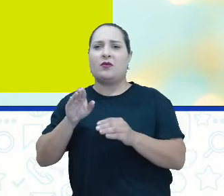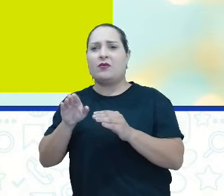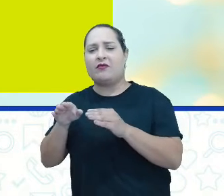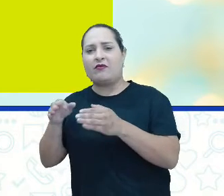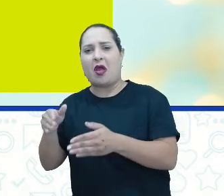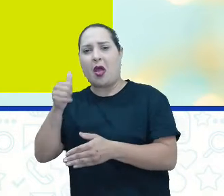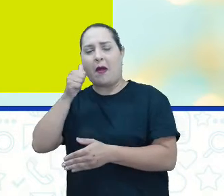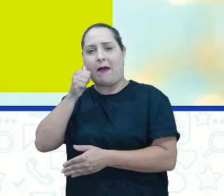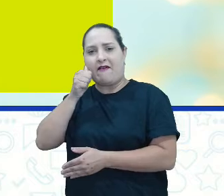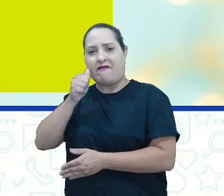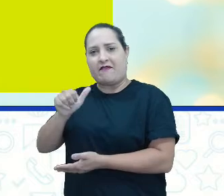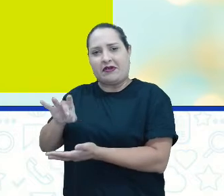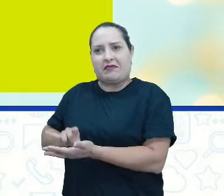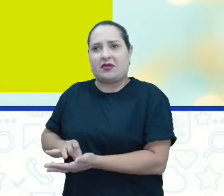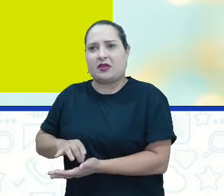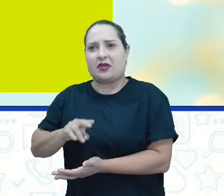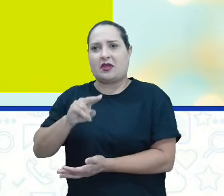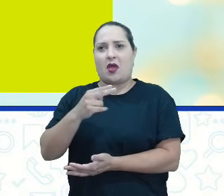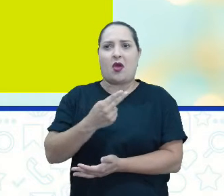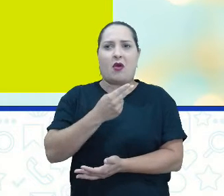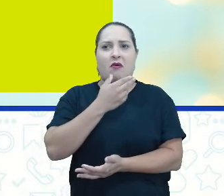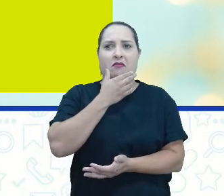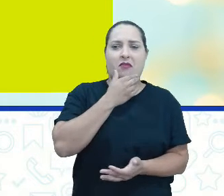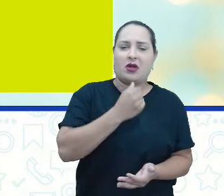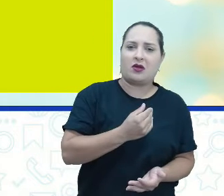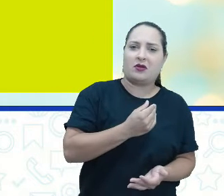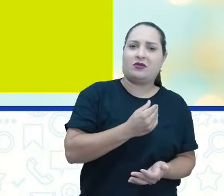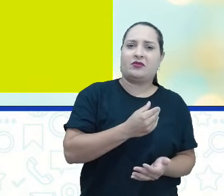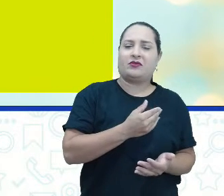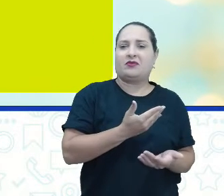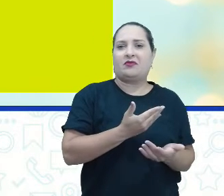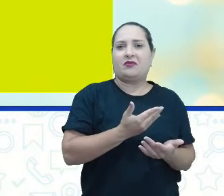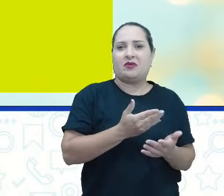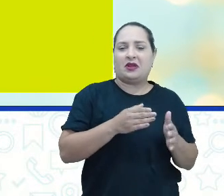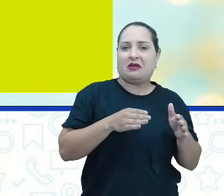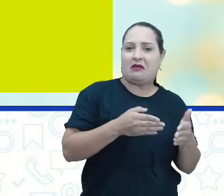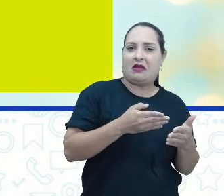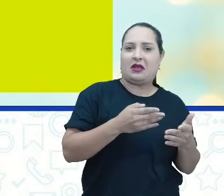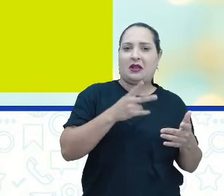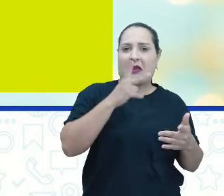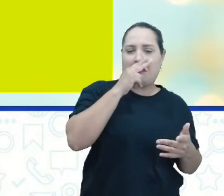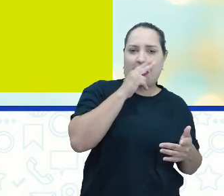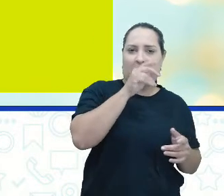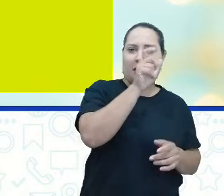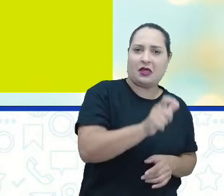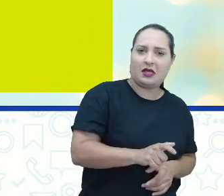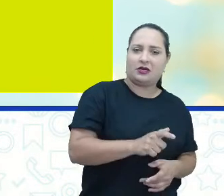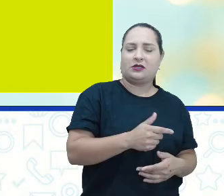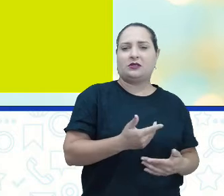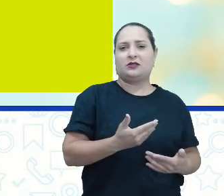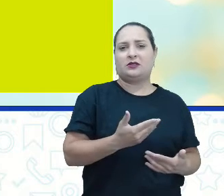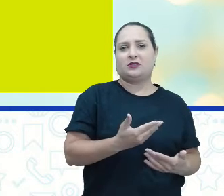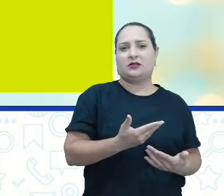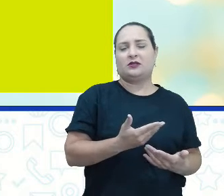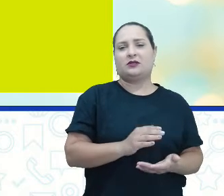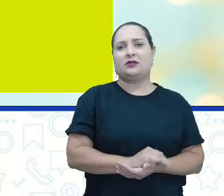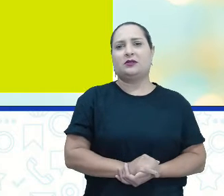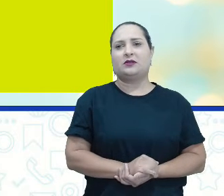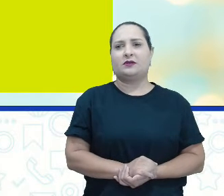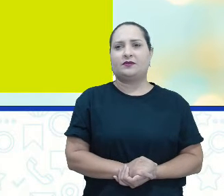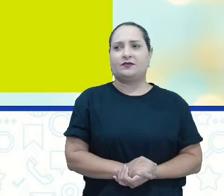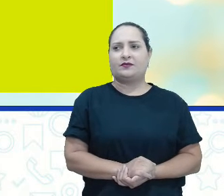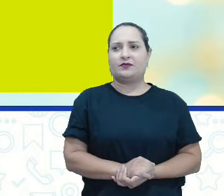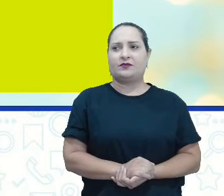e curiosas, enquanto as pessoas, né, os homens homossexuais, eles são lidos, né, tidos como ou